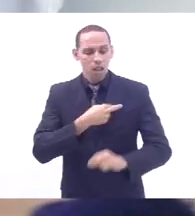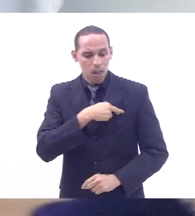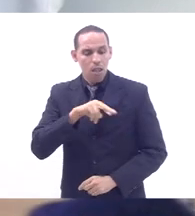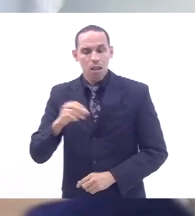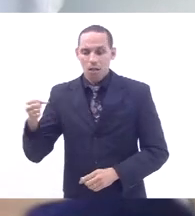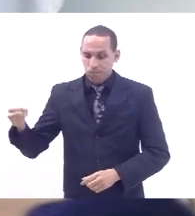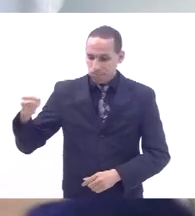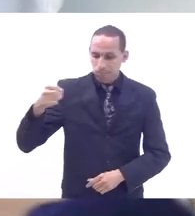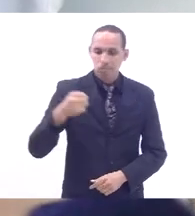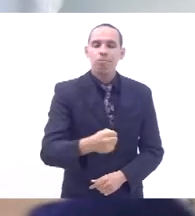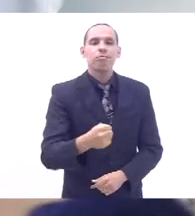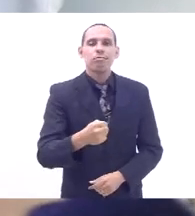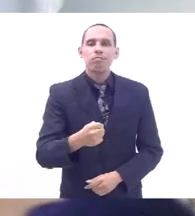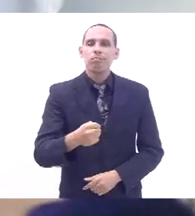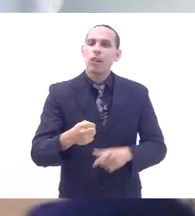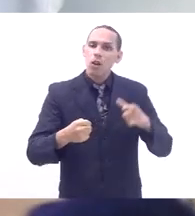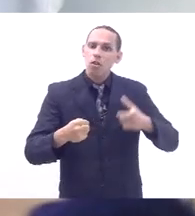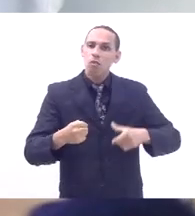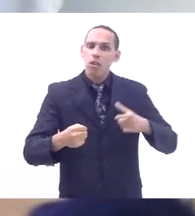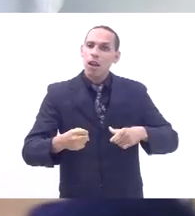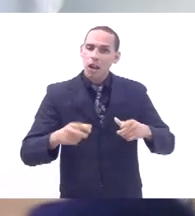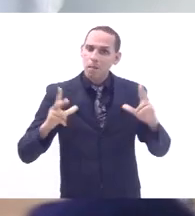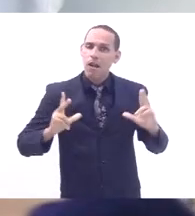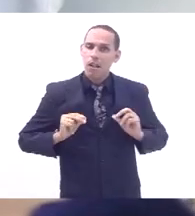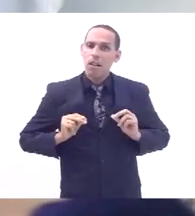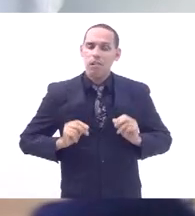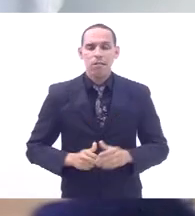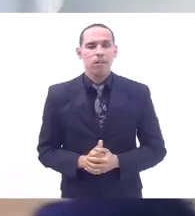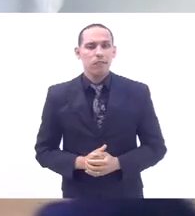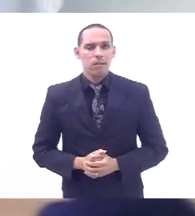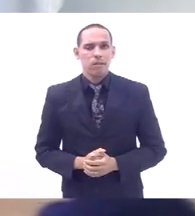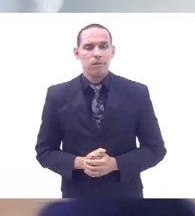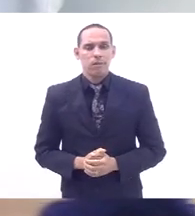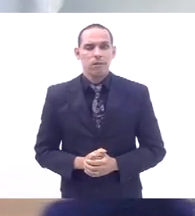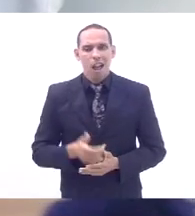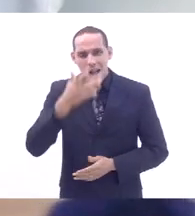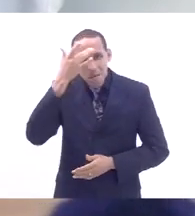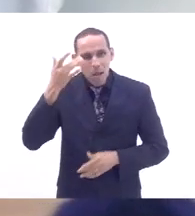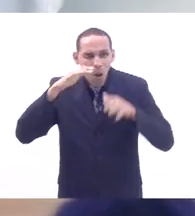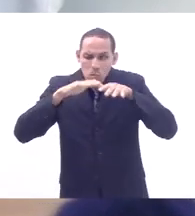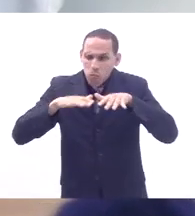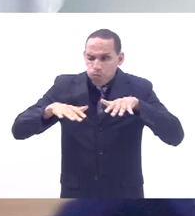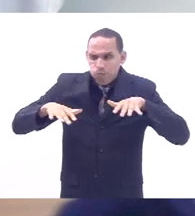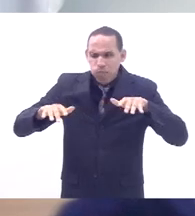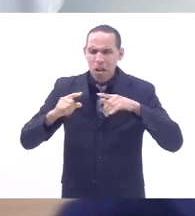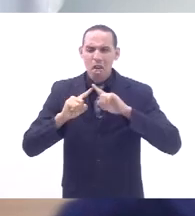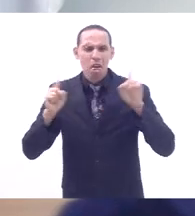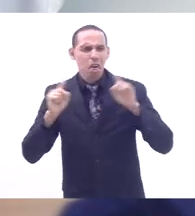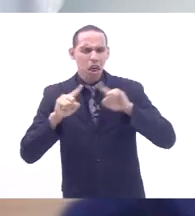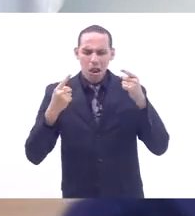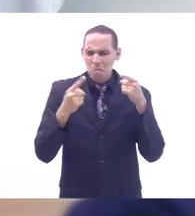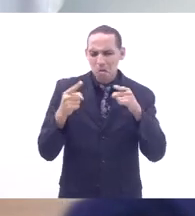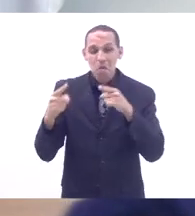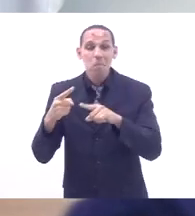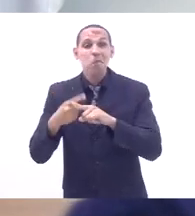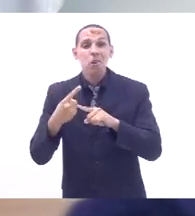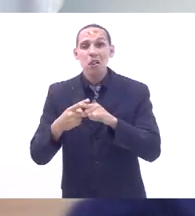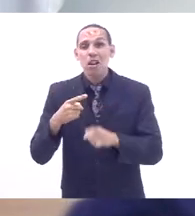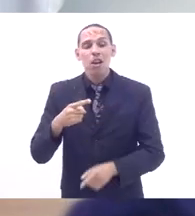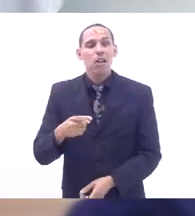ela verdadeiramente merece. Muitas das pessoas criticam, mas criticam porque não